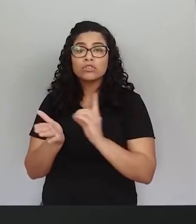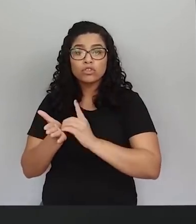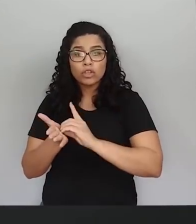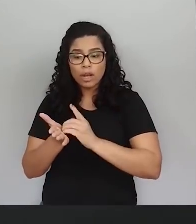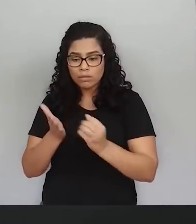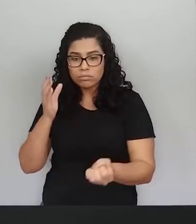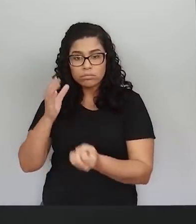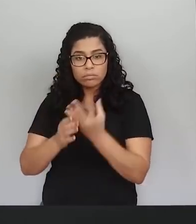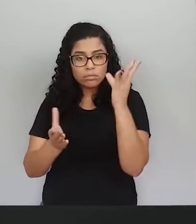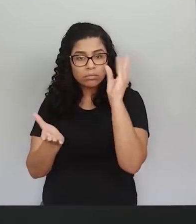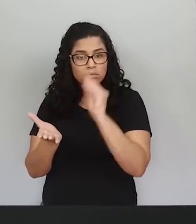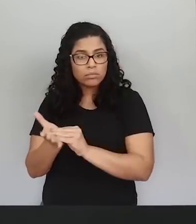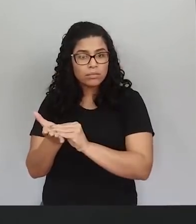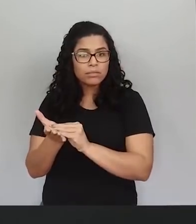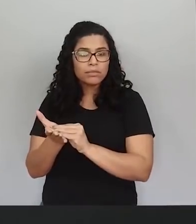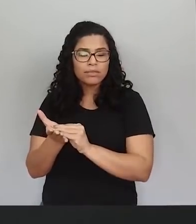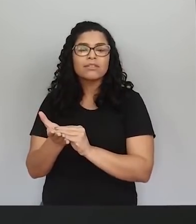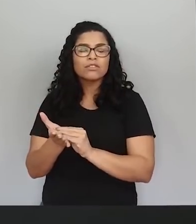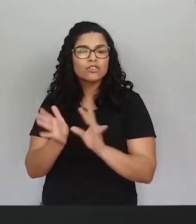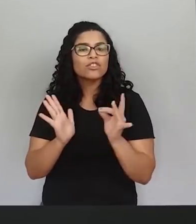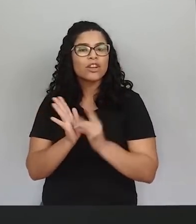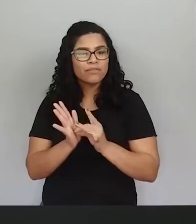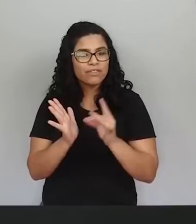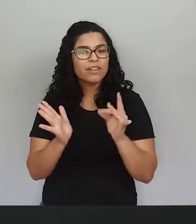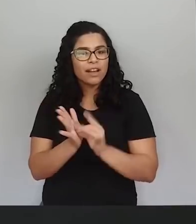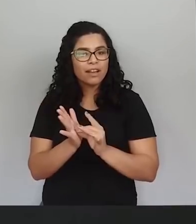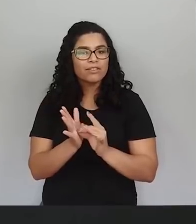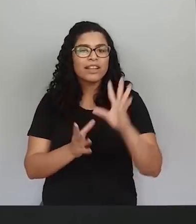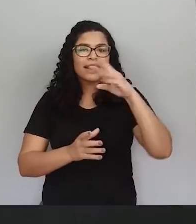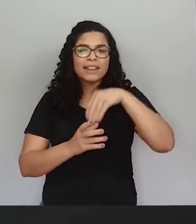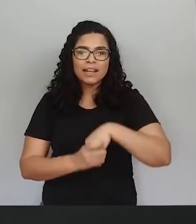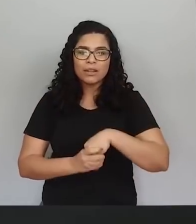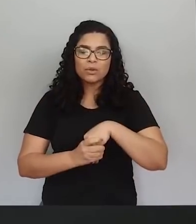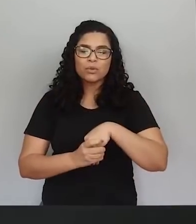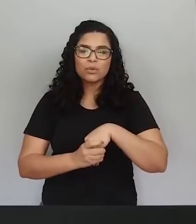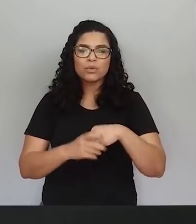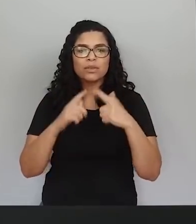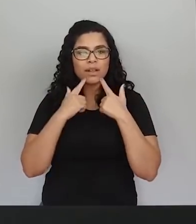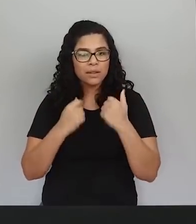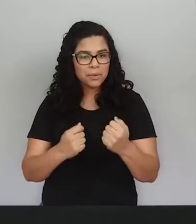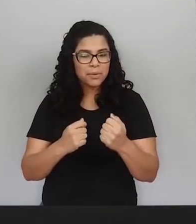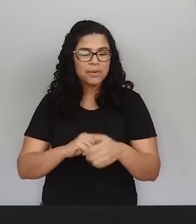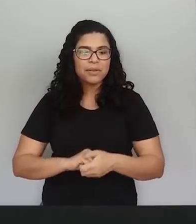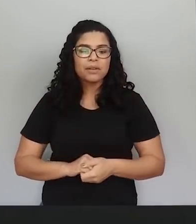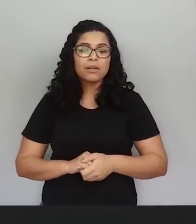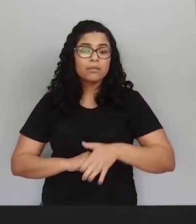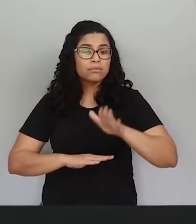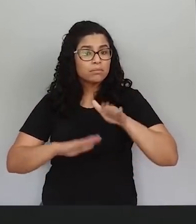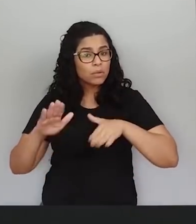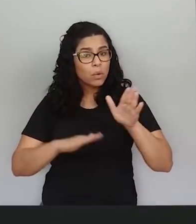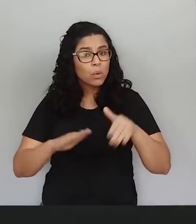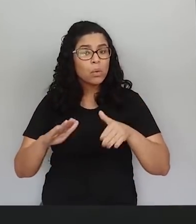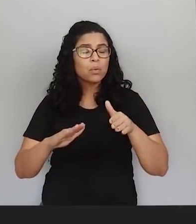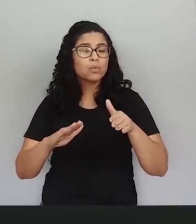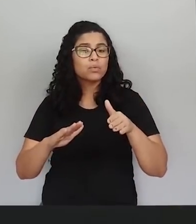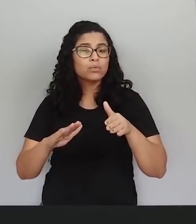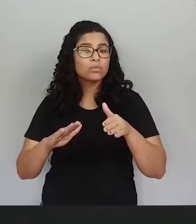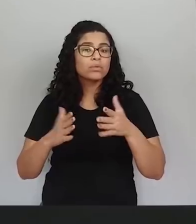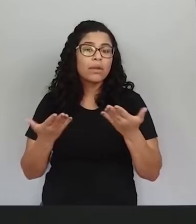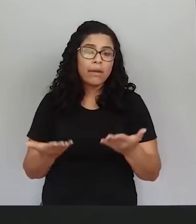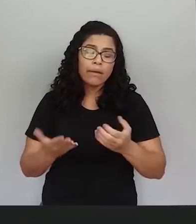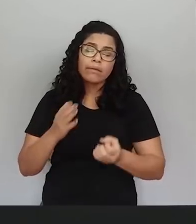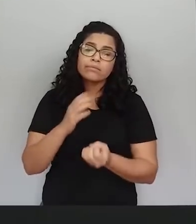alterações no sistema linguístico. Até porque, se a gente for pensar, não existe um marco, não existe um limite que determine a partir de qual momento a gente pode fazer